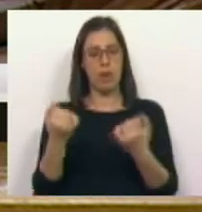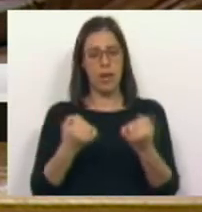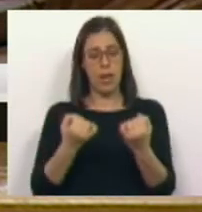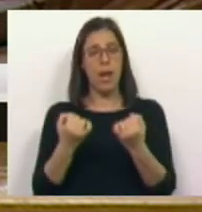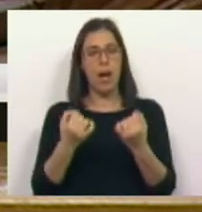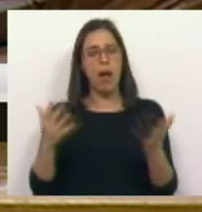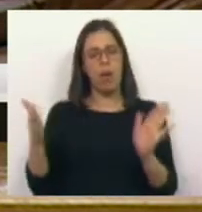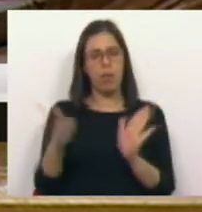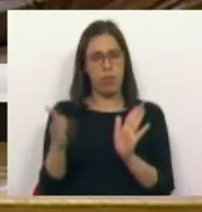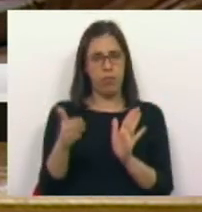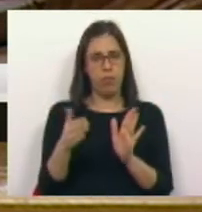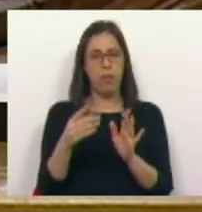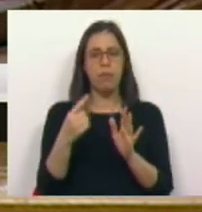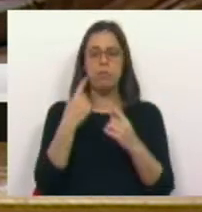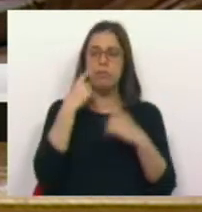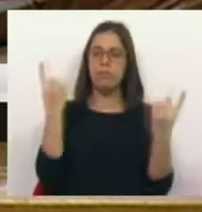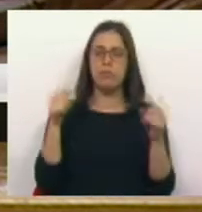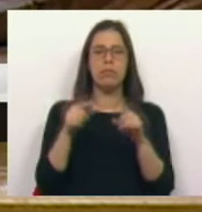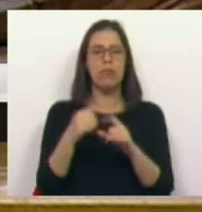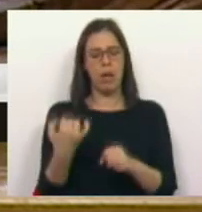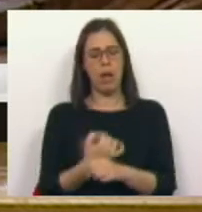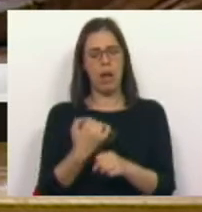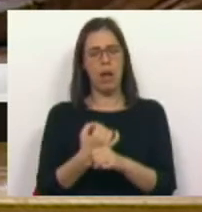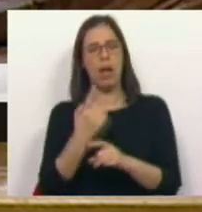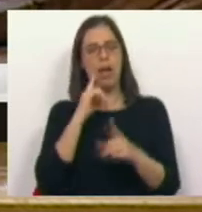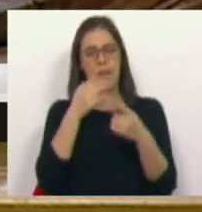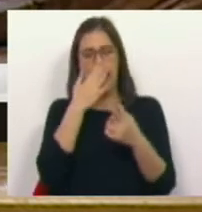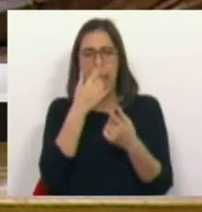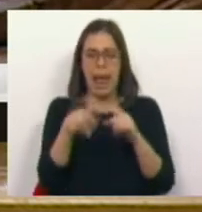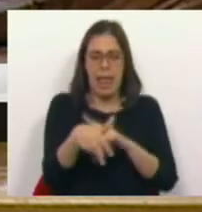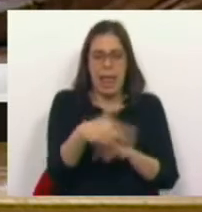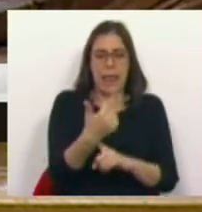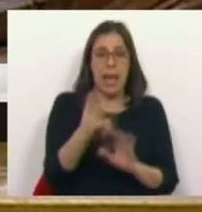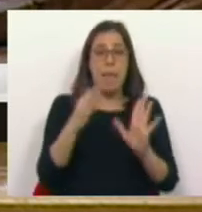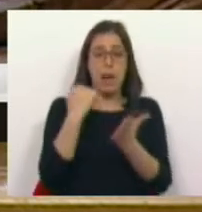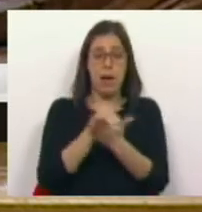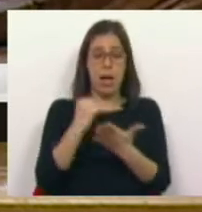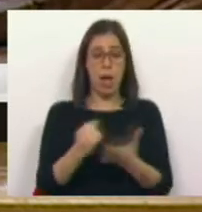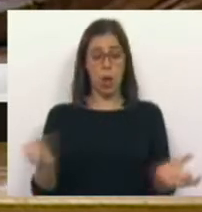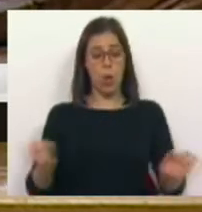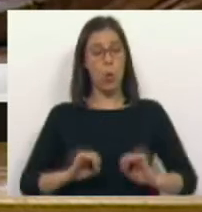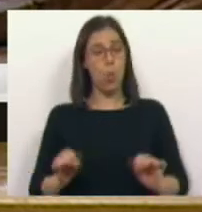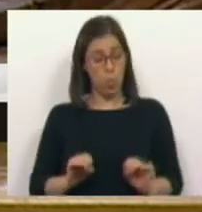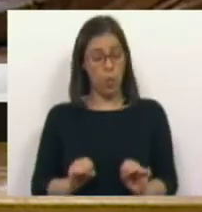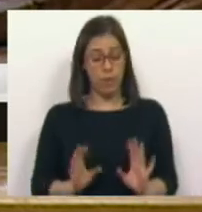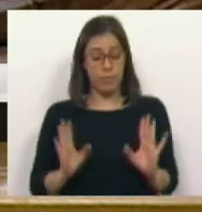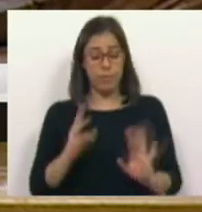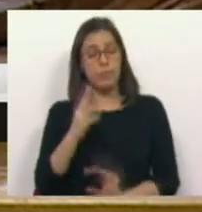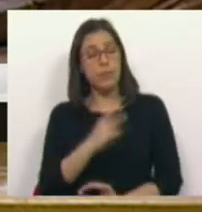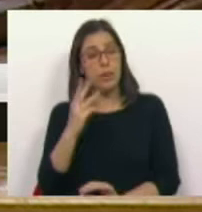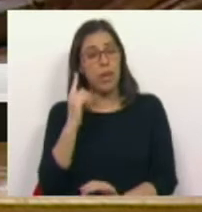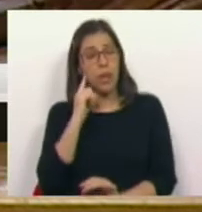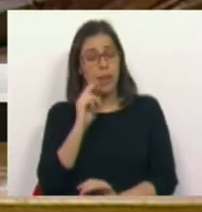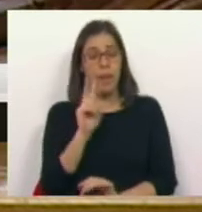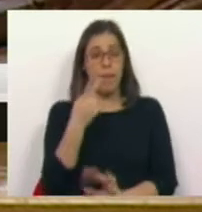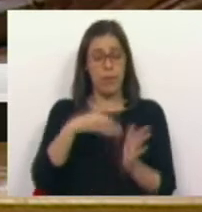veículos automóveis ligeiros, configurando uma atividade de tipo táxi, sem estar licenciada para efeito, 3 anos depois